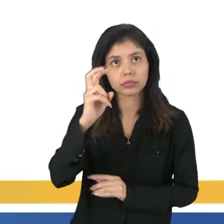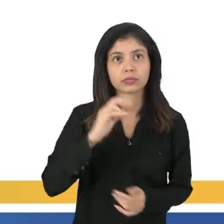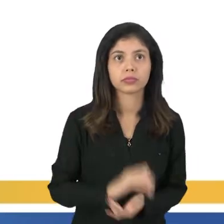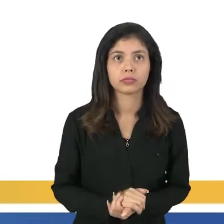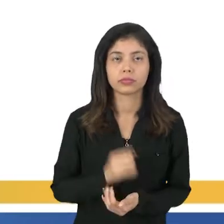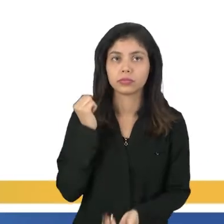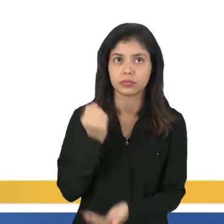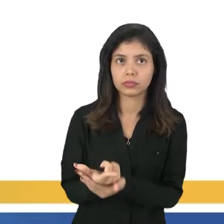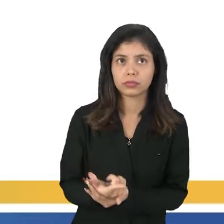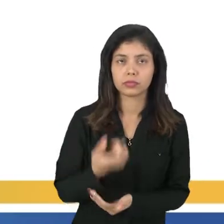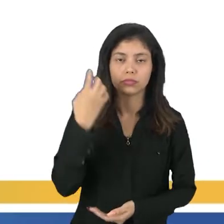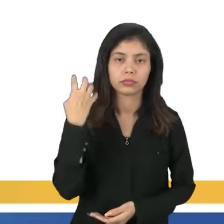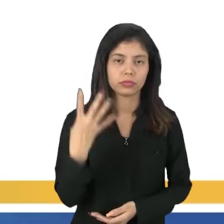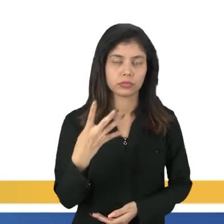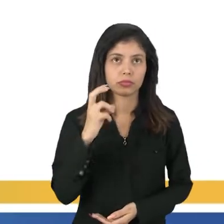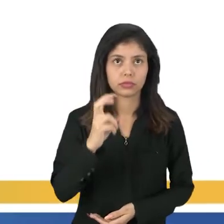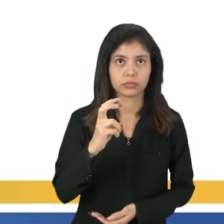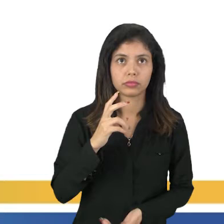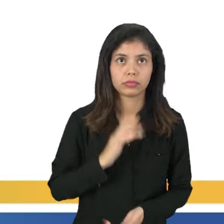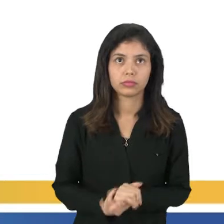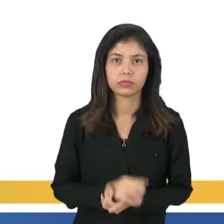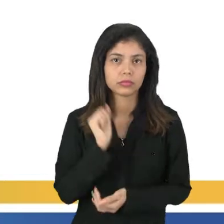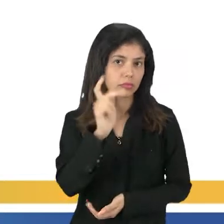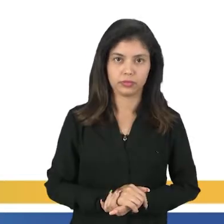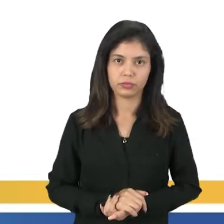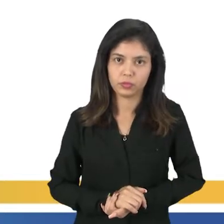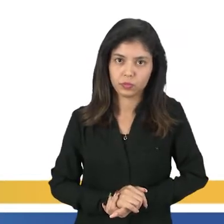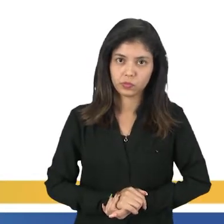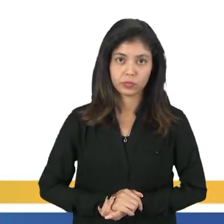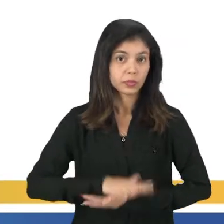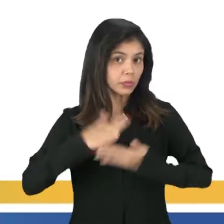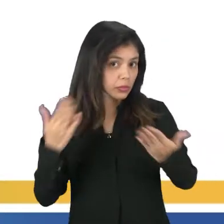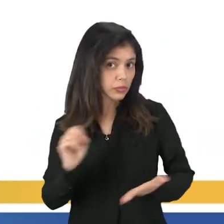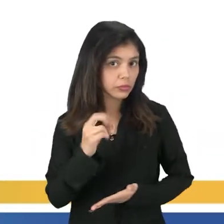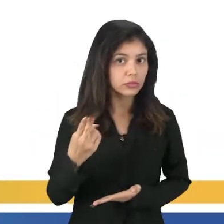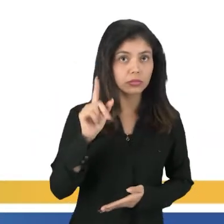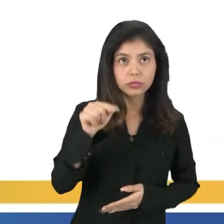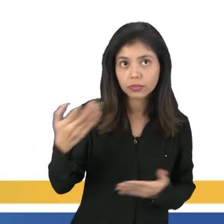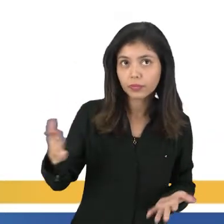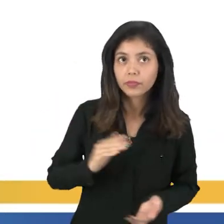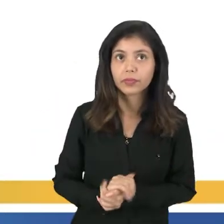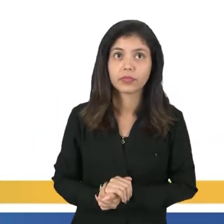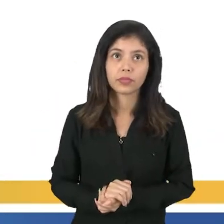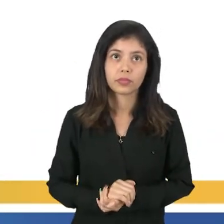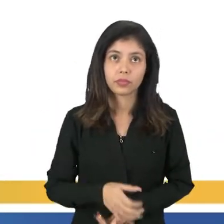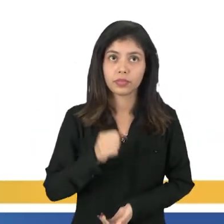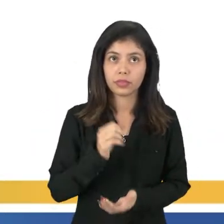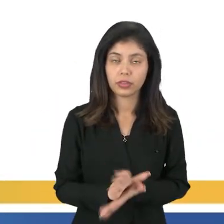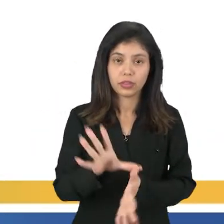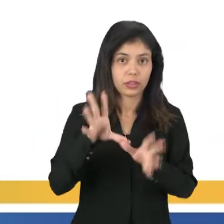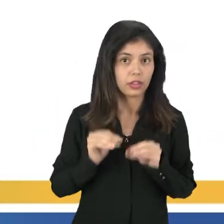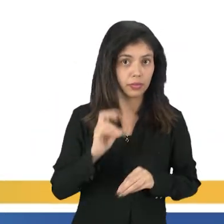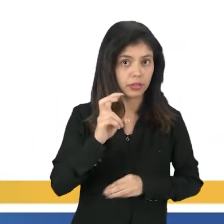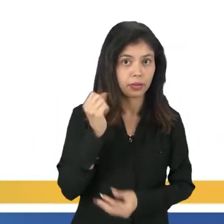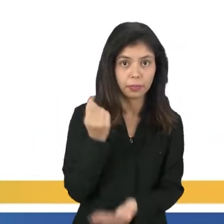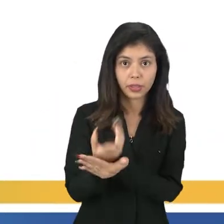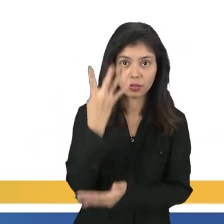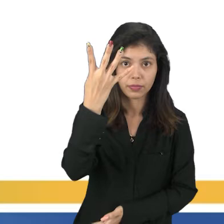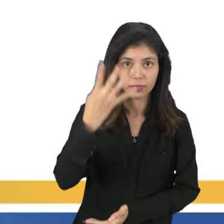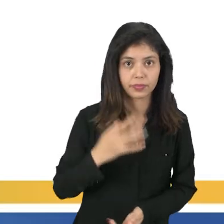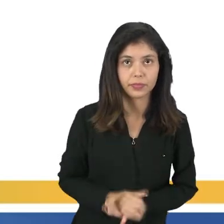e pague 5 itens, ok? Ou seja, pessoal, né? Leve 5 e pague